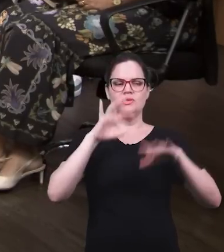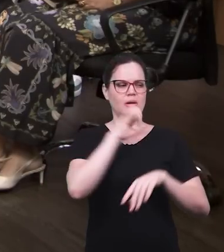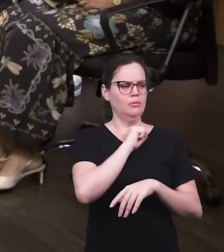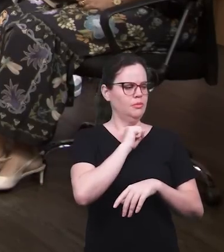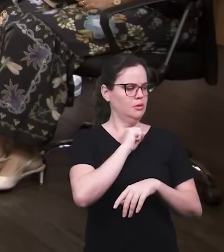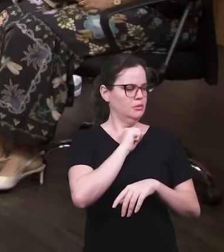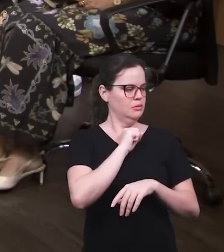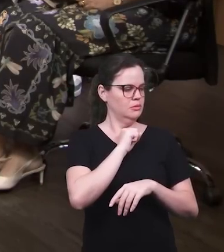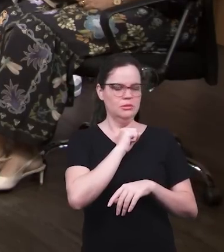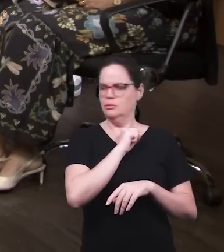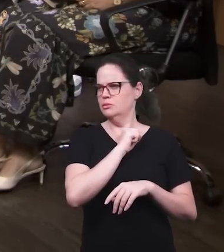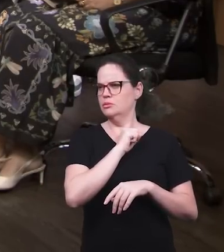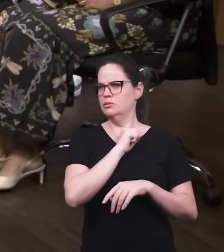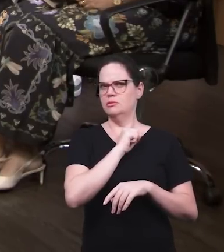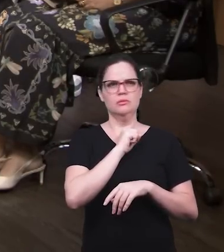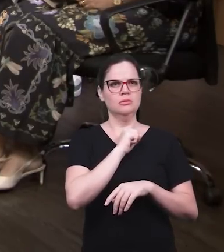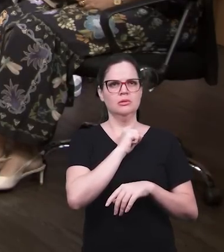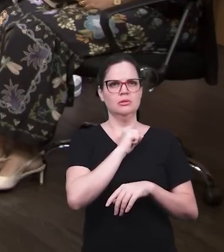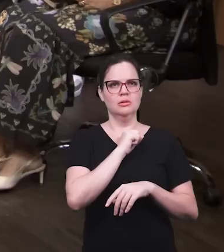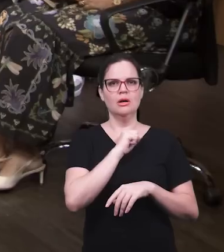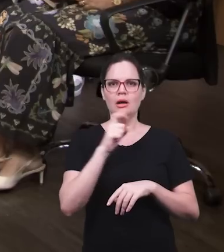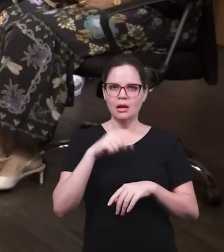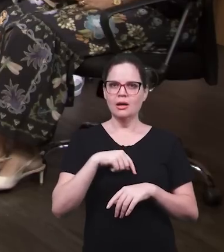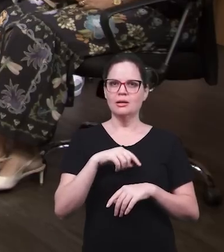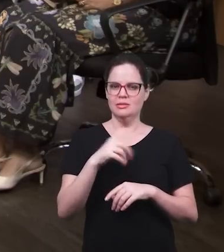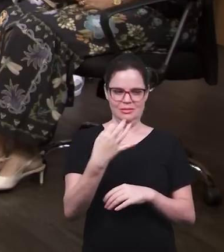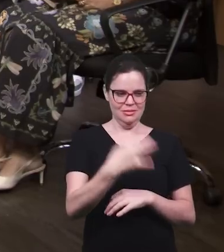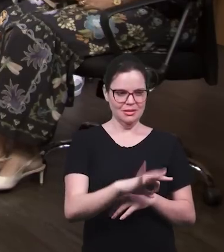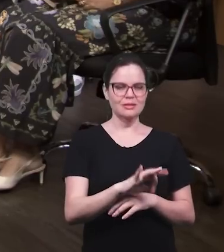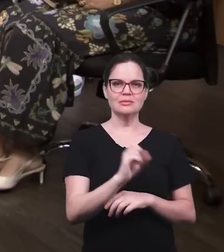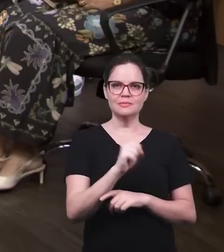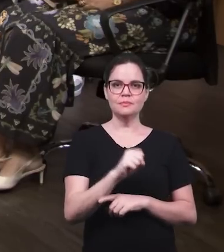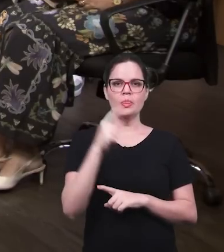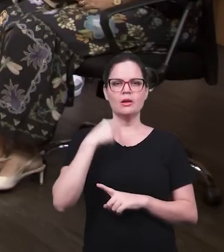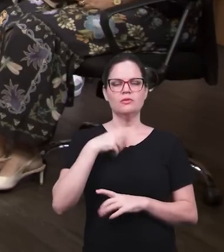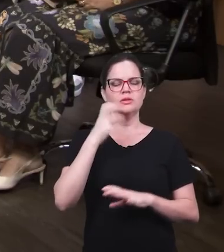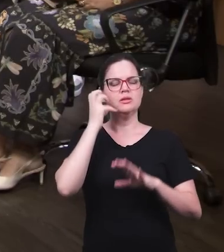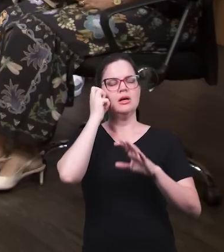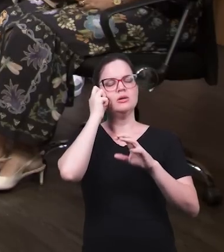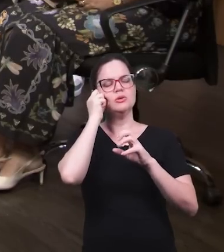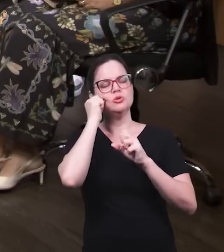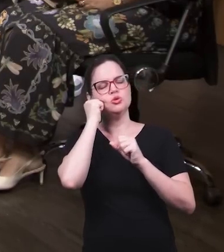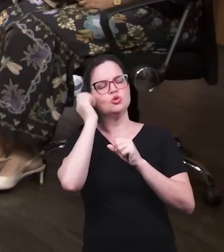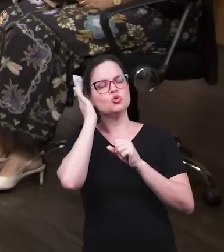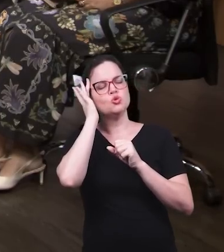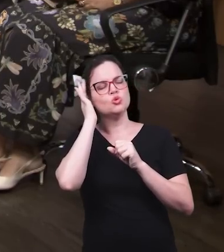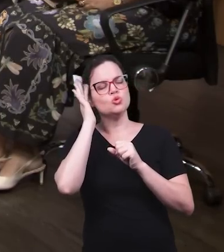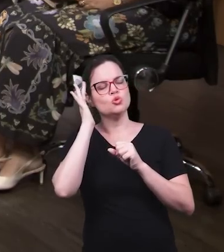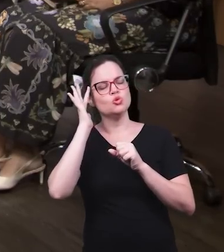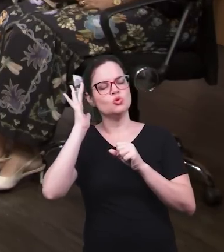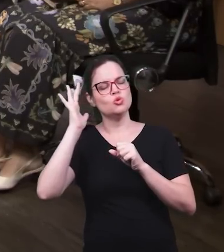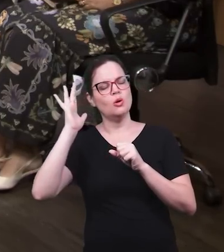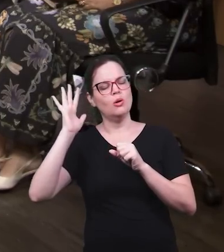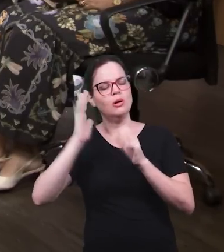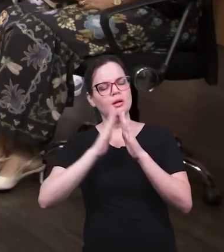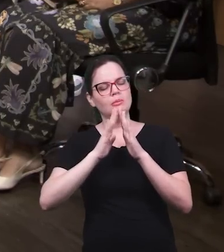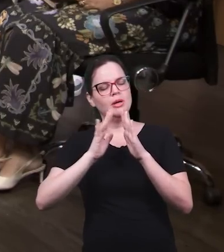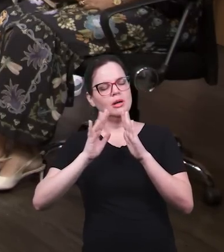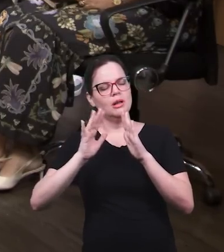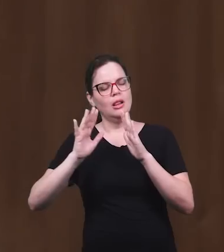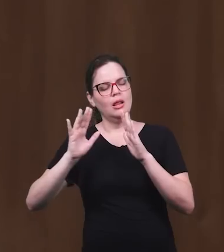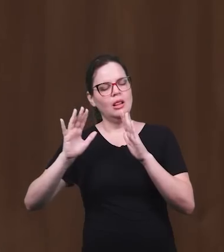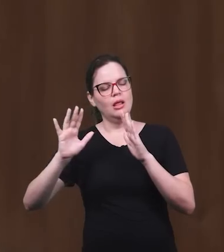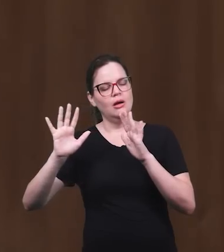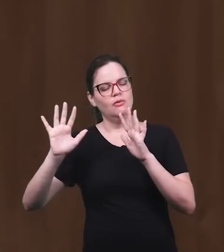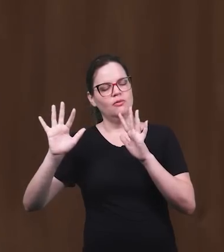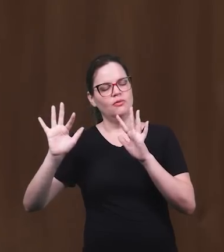coisa breve. Eu vi que balançando a cabeça. Isso é muito comum, não é verdade? É. Você acabou de ter o sonho, você tem ainda que seja